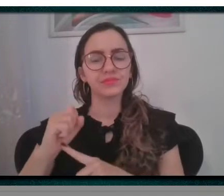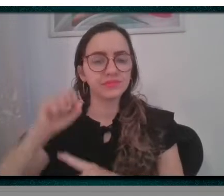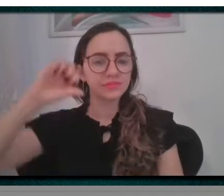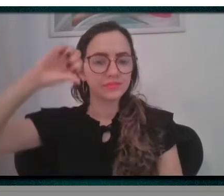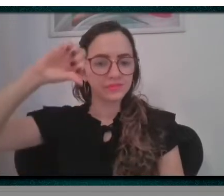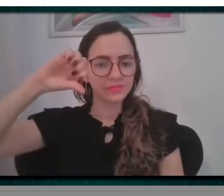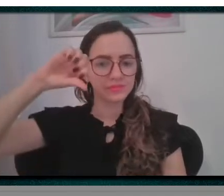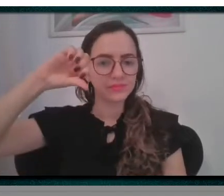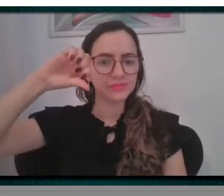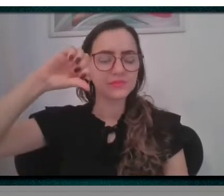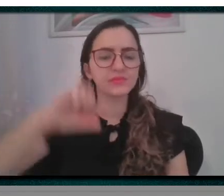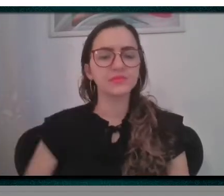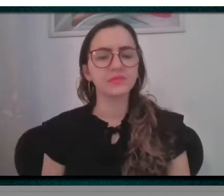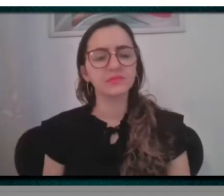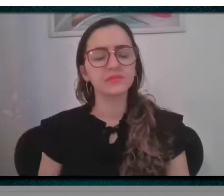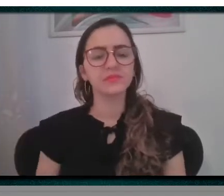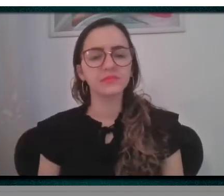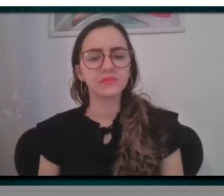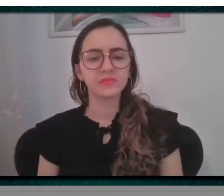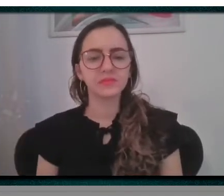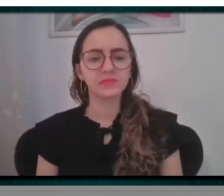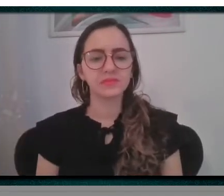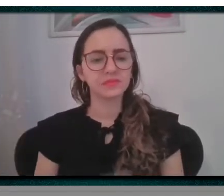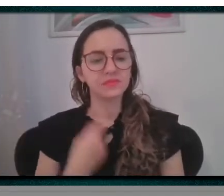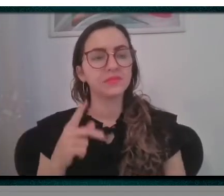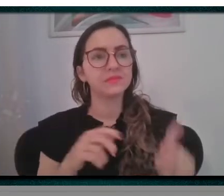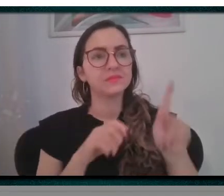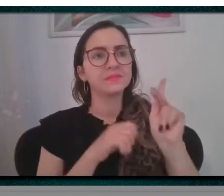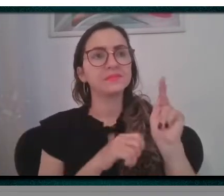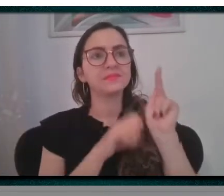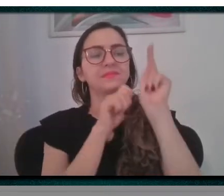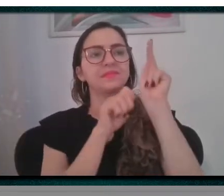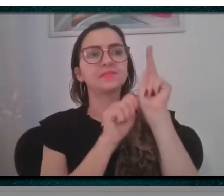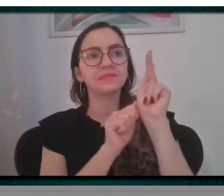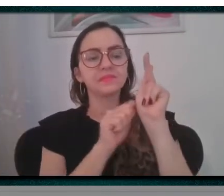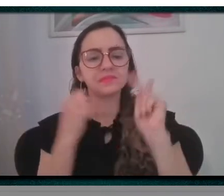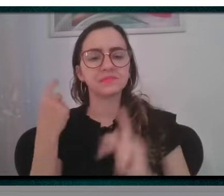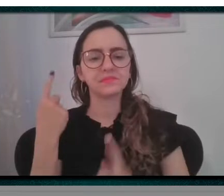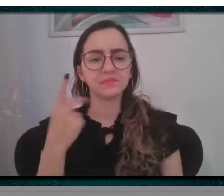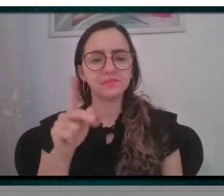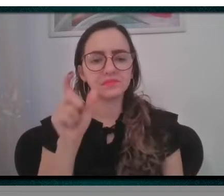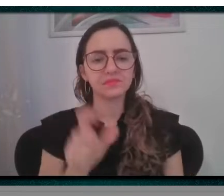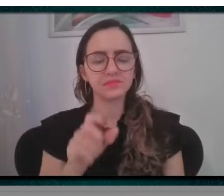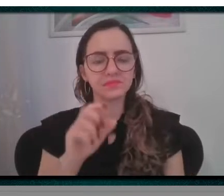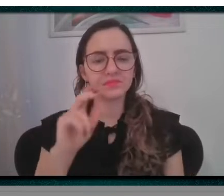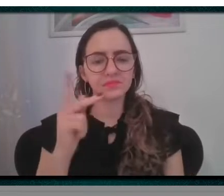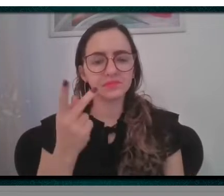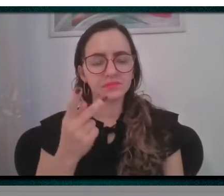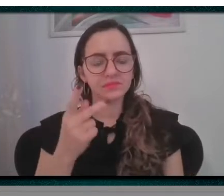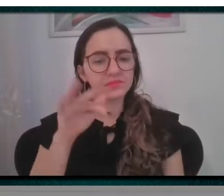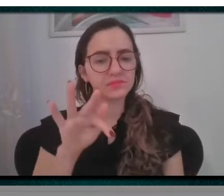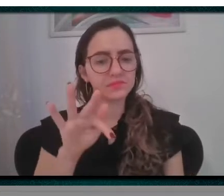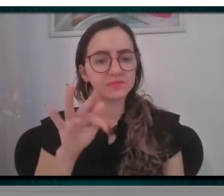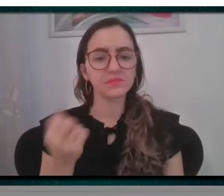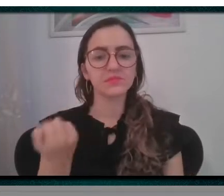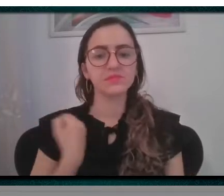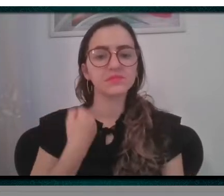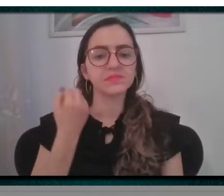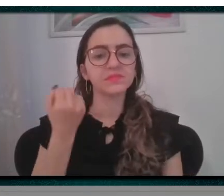eu tenho aqui também a constante ácida do HF. A constante ácida do HF vai ser igual